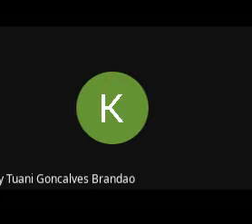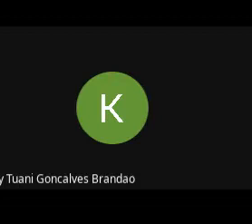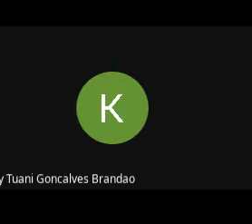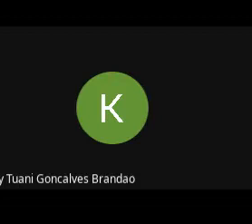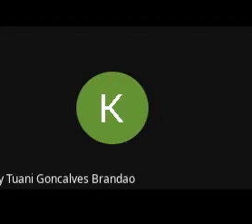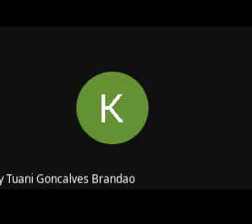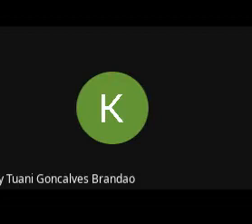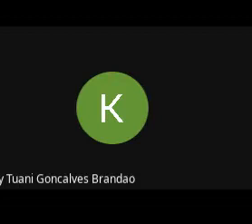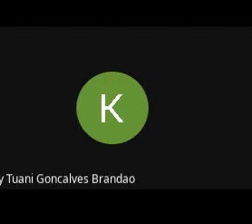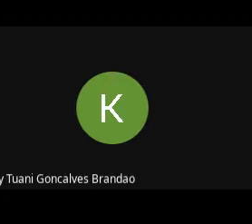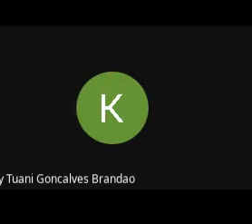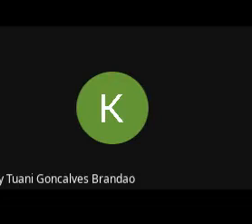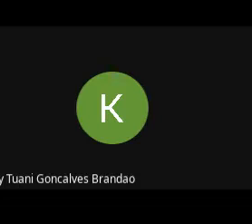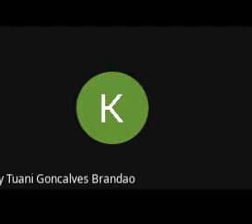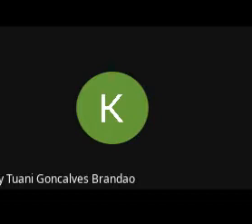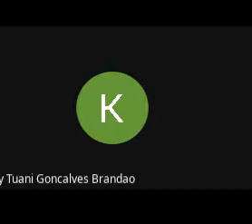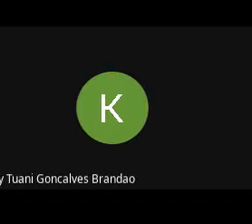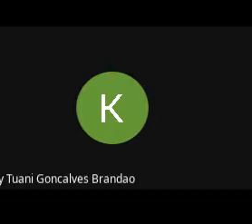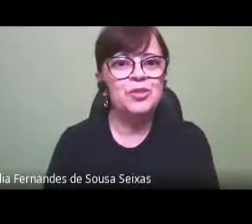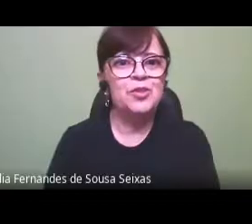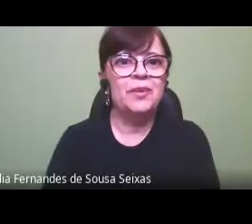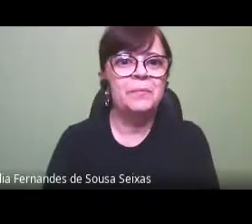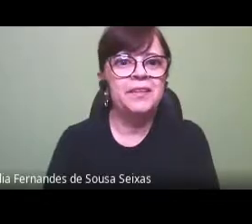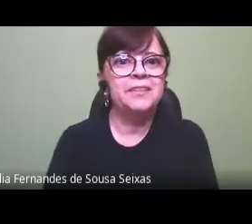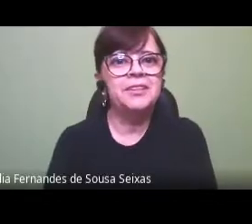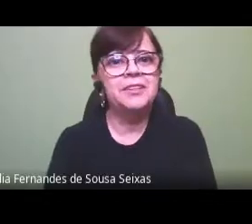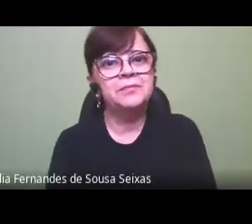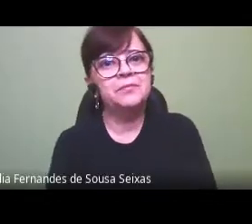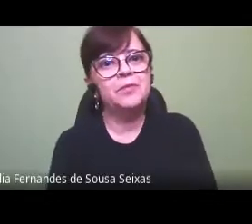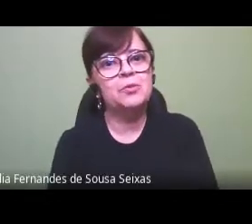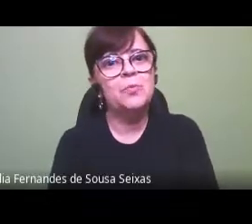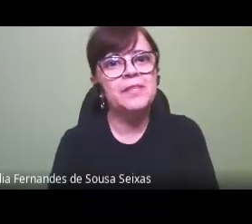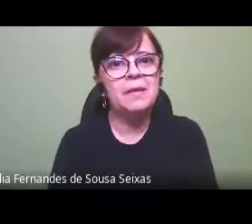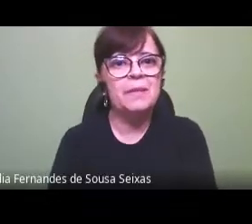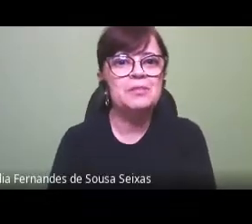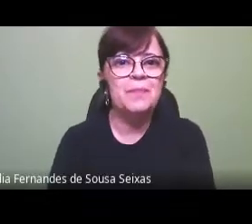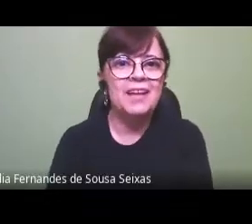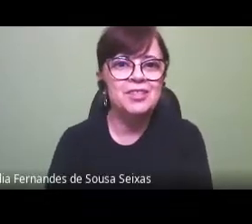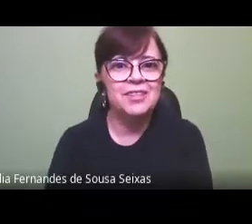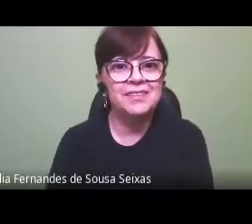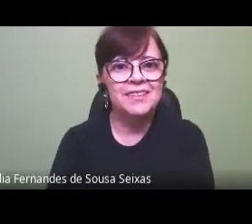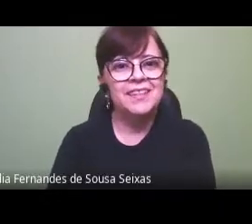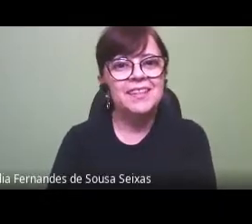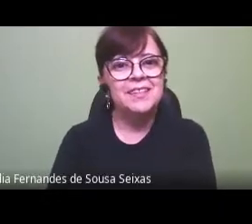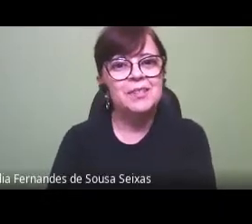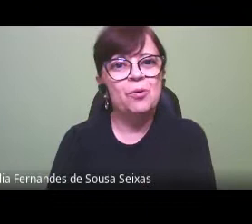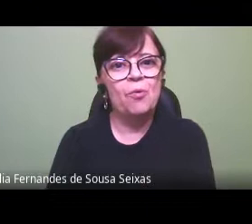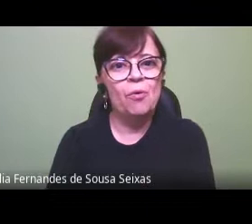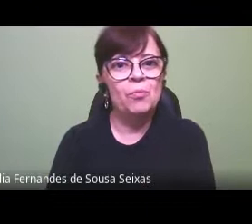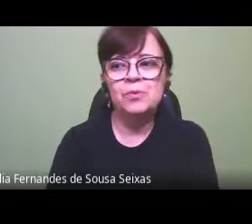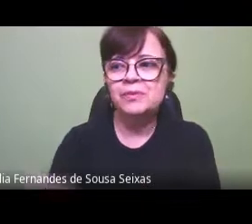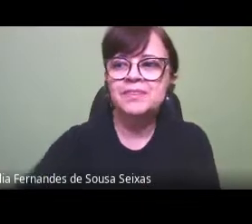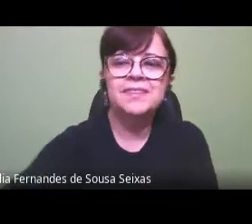Boa noite novamente. Vamos começar a parte prática